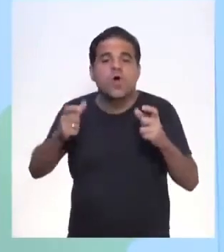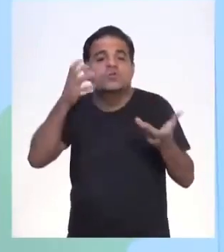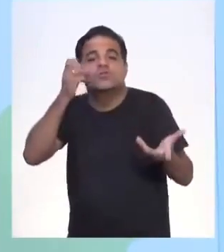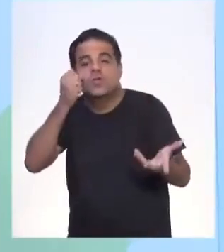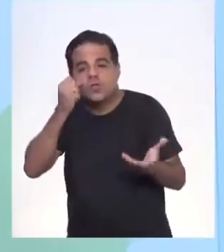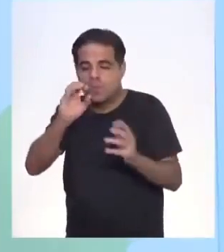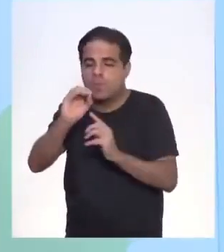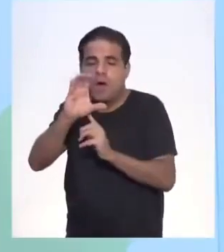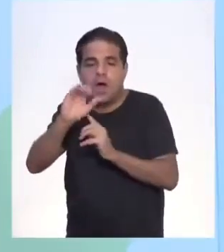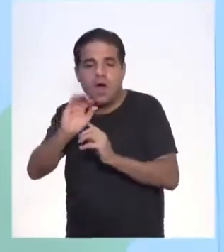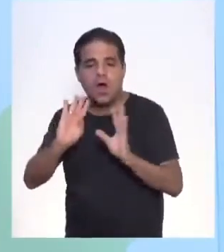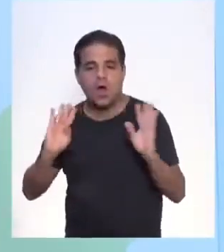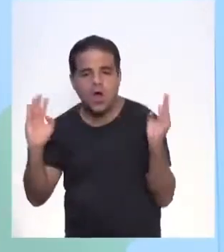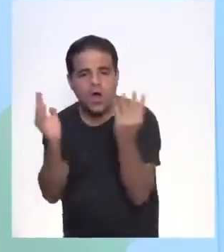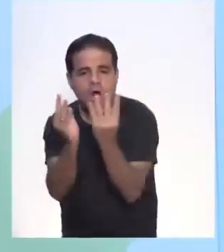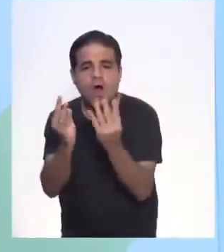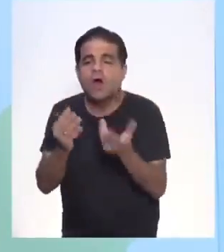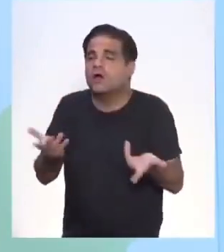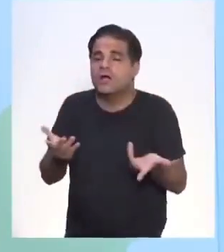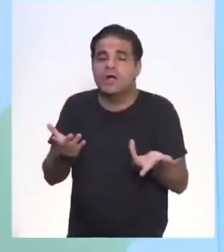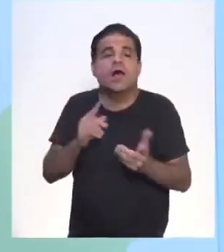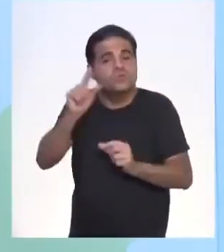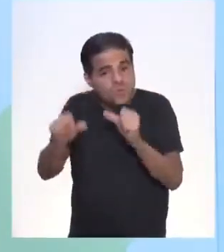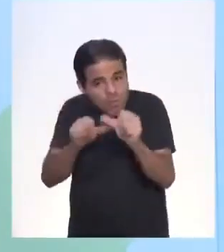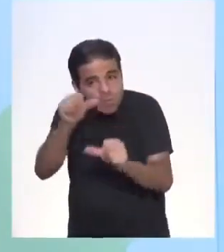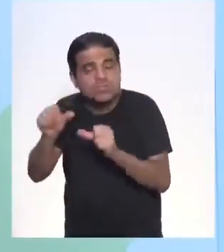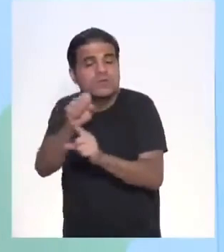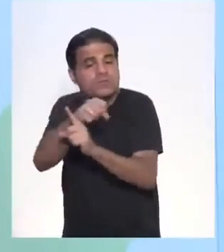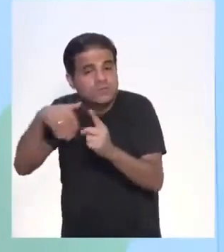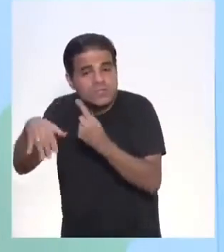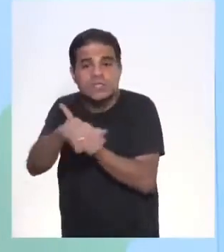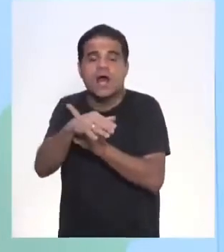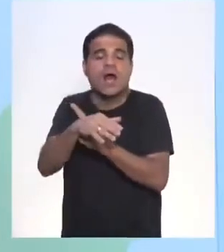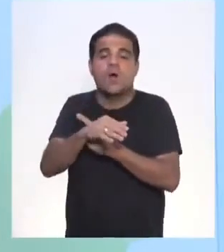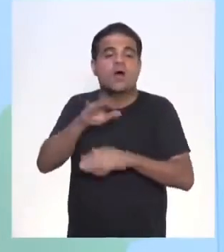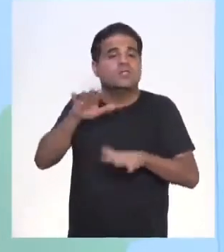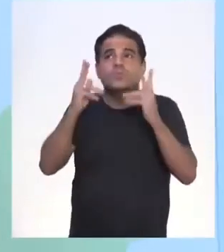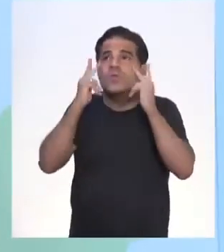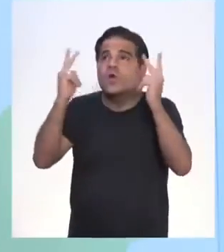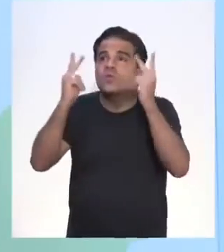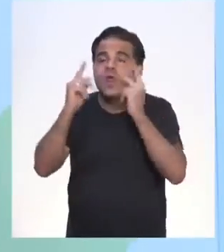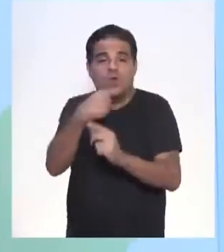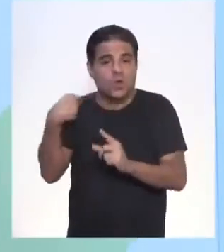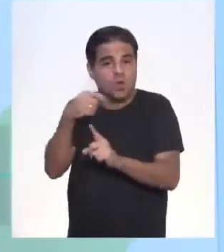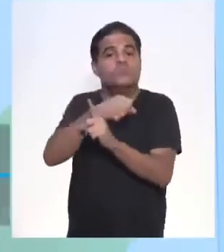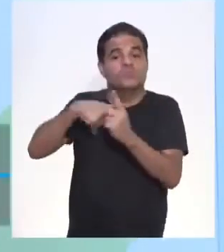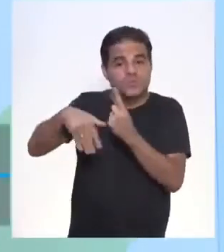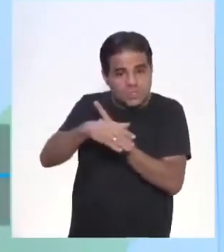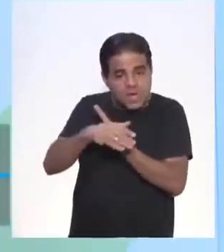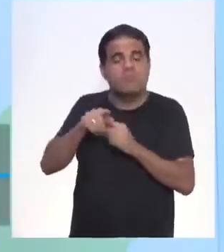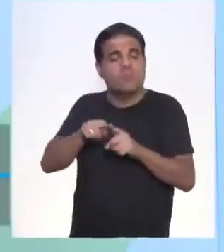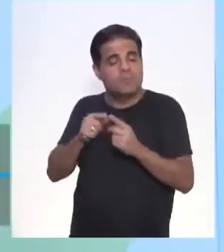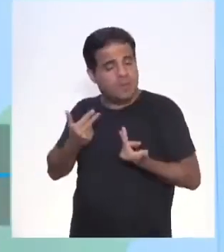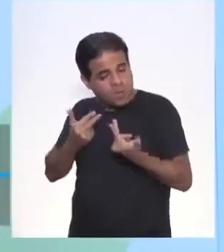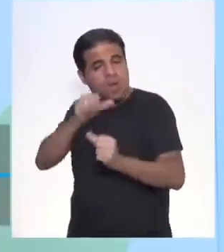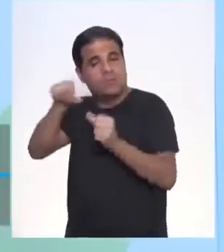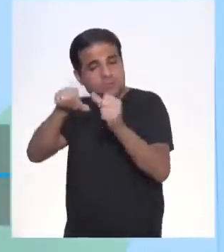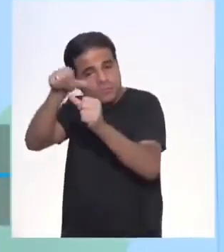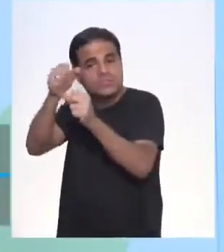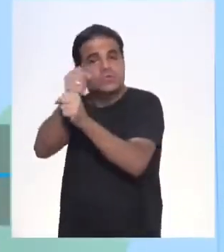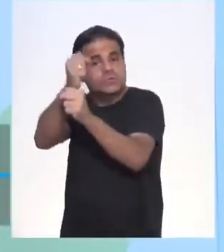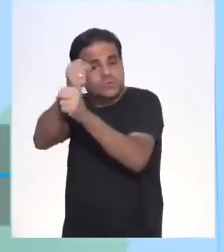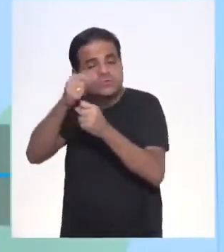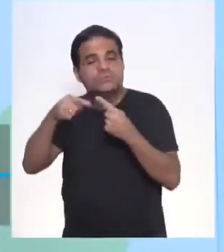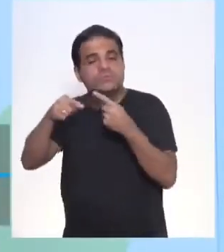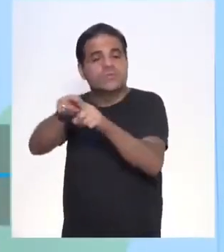dorme? Então, isso já é uma modificação social. Então, mesmo que é natural, nós, como sociedade, também modificamos e construímos em cima